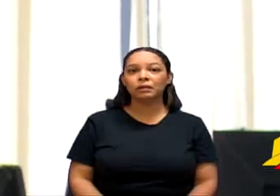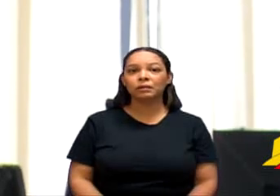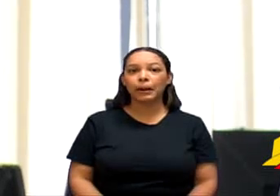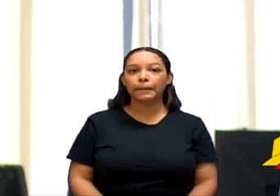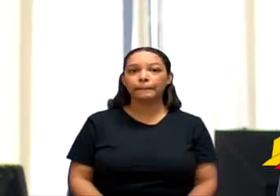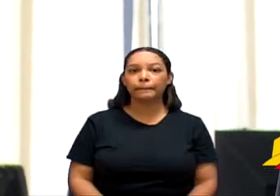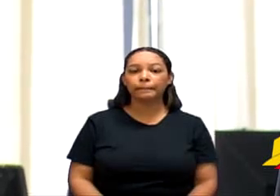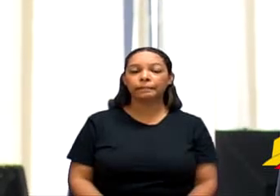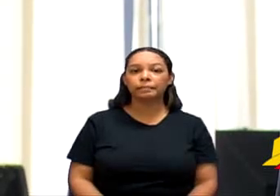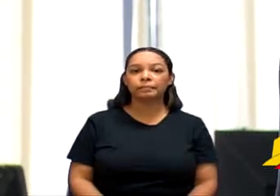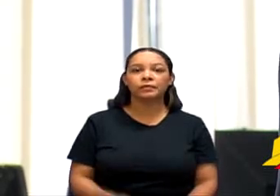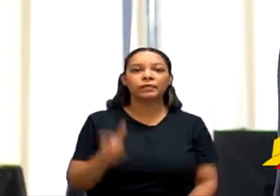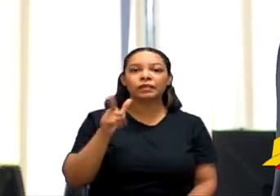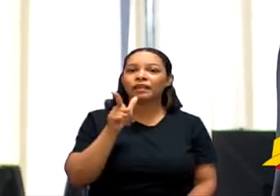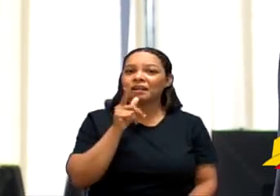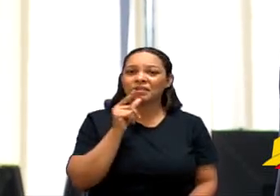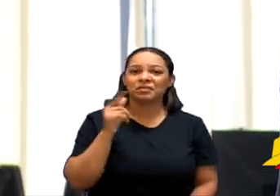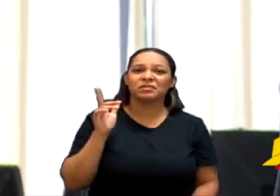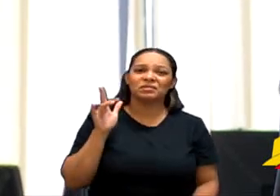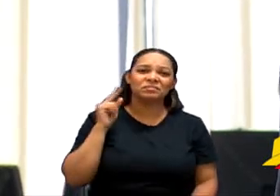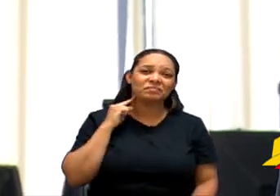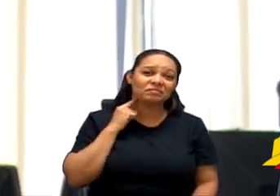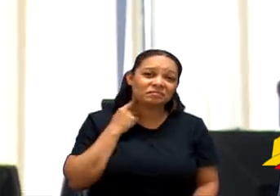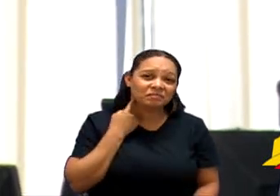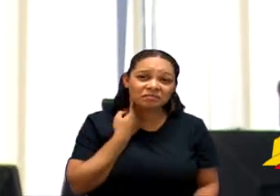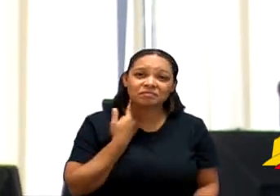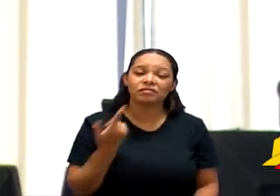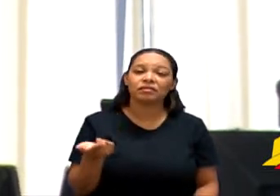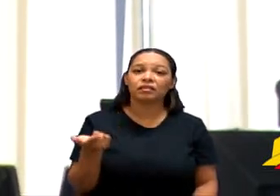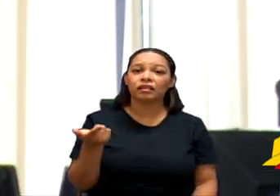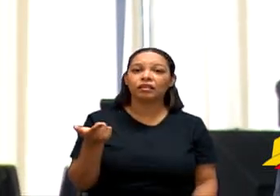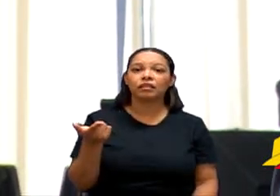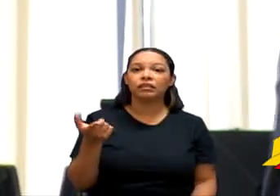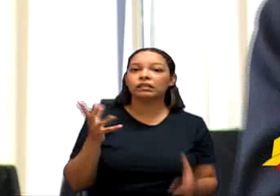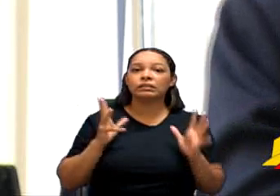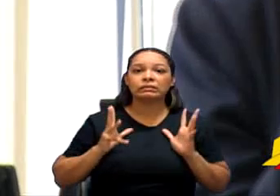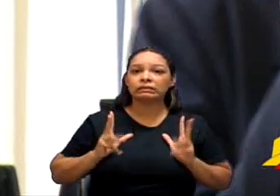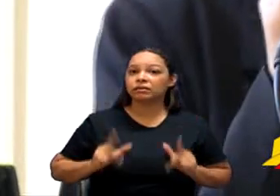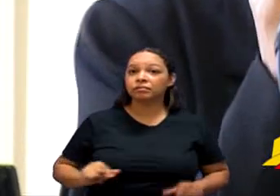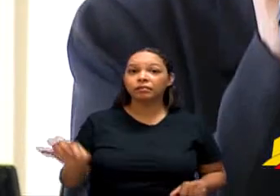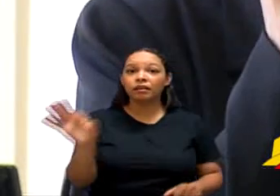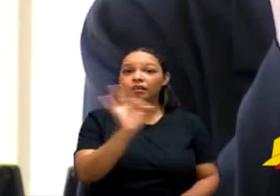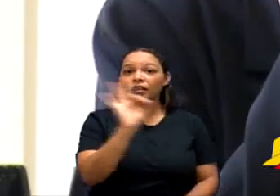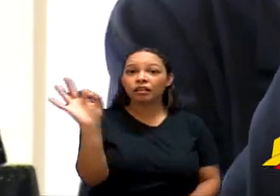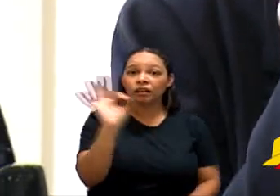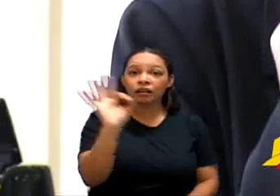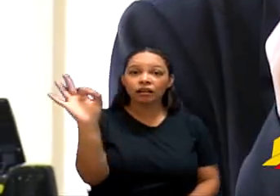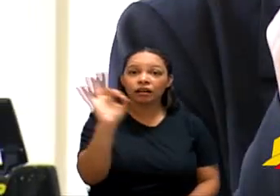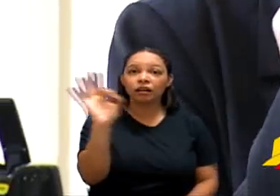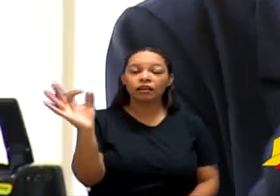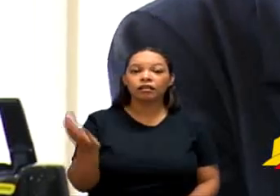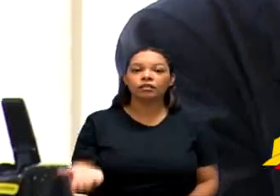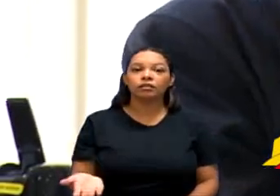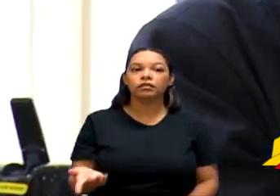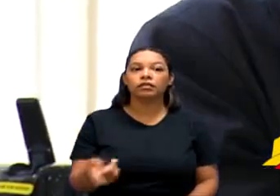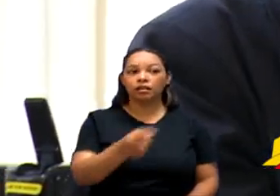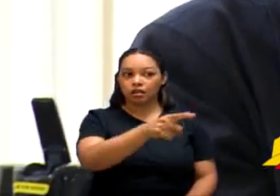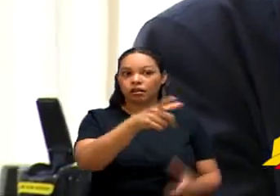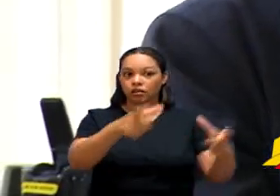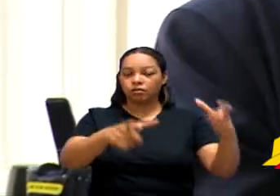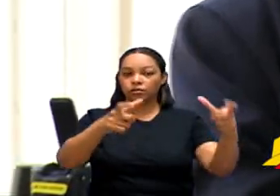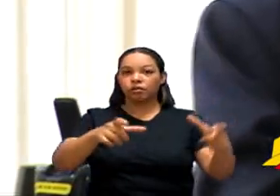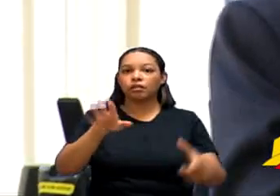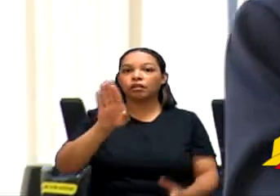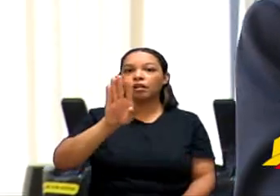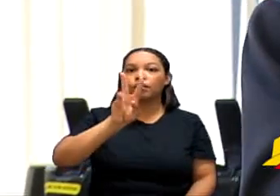em relação à água que não foi tratada corretamente. E a população no Vitória Régia, no momento, reclamou também da falta de